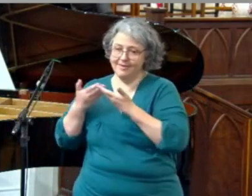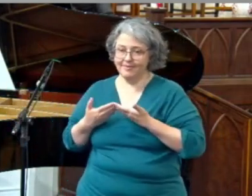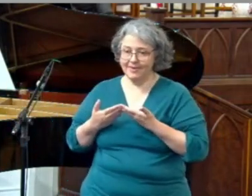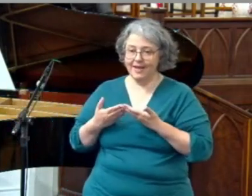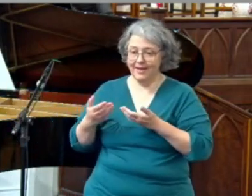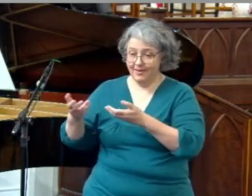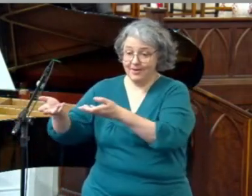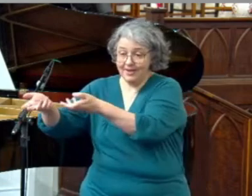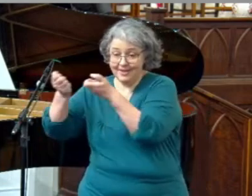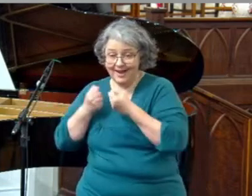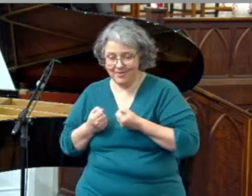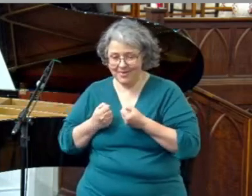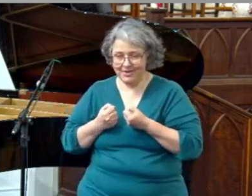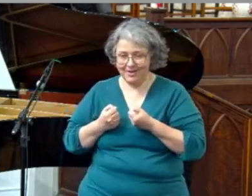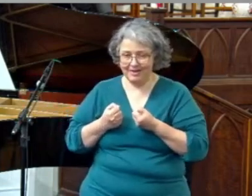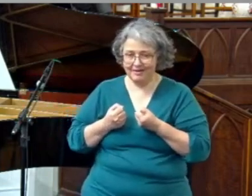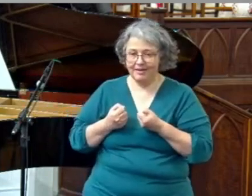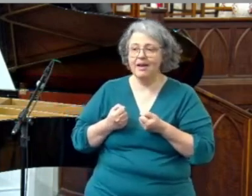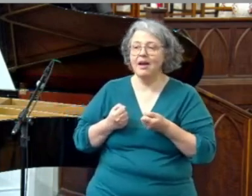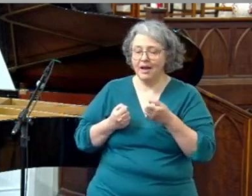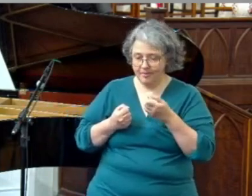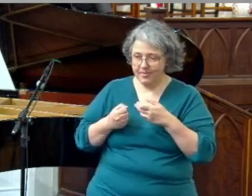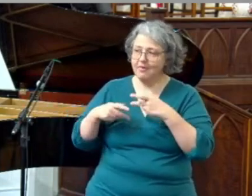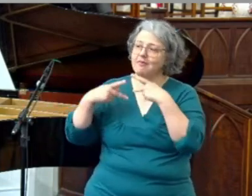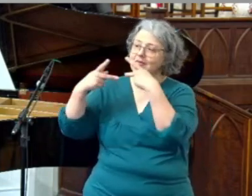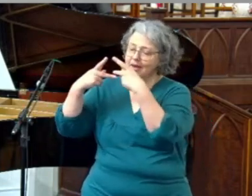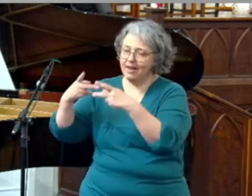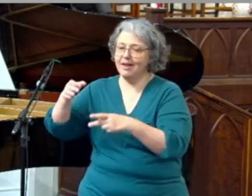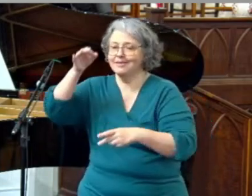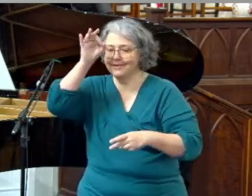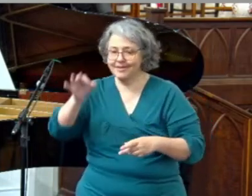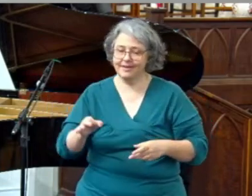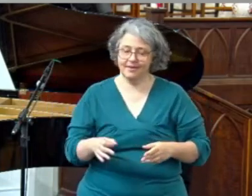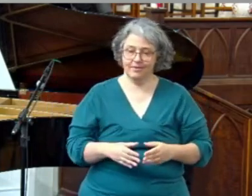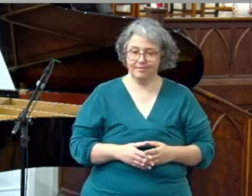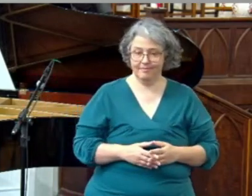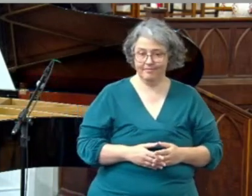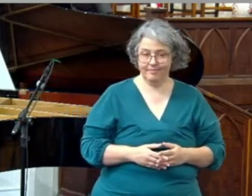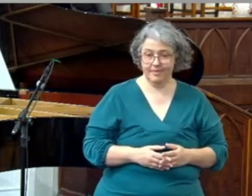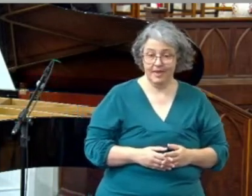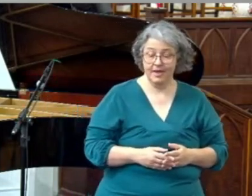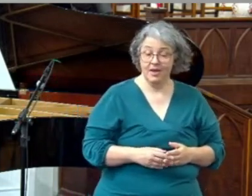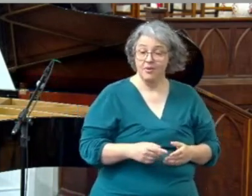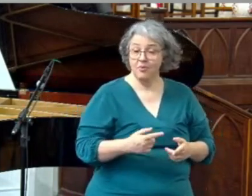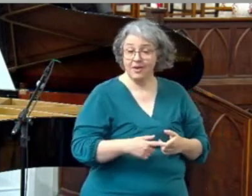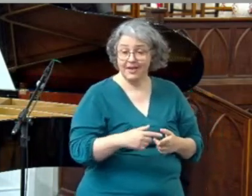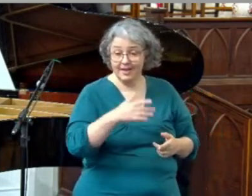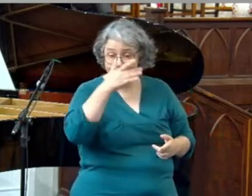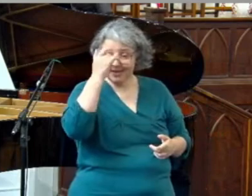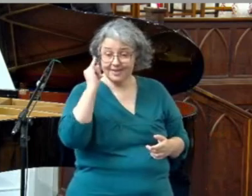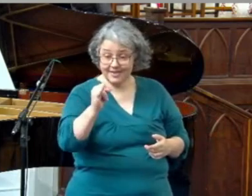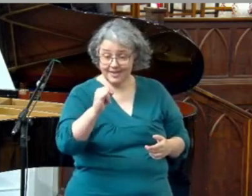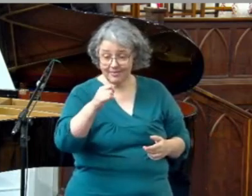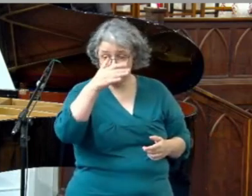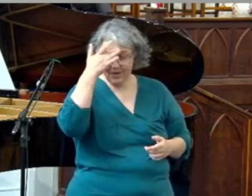e cães. Aqueles que desprezam e rejeitam as boas novas.